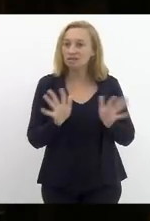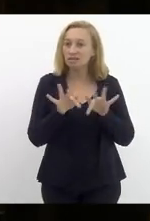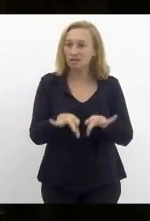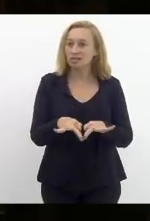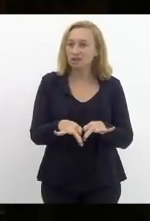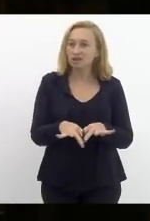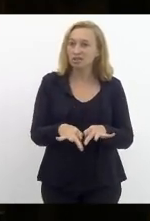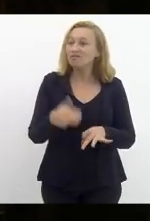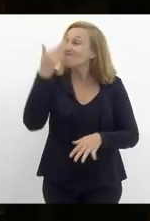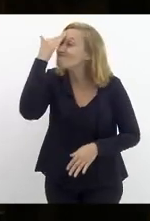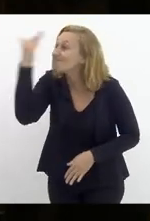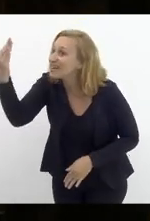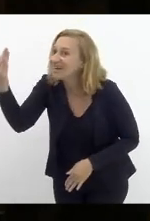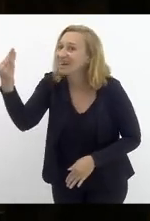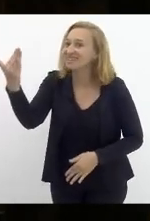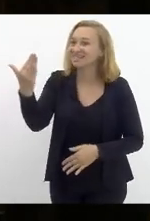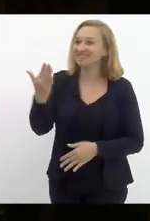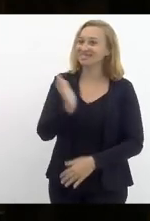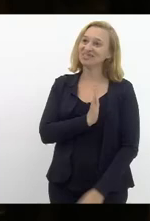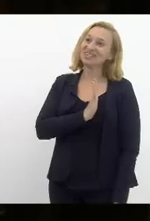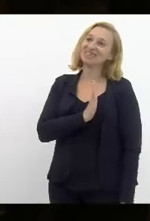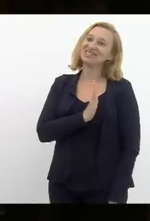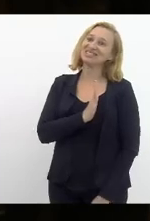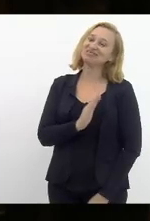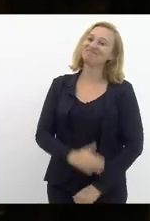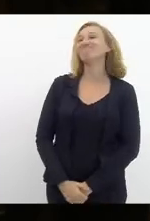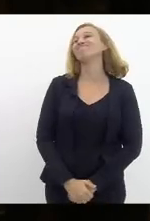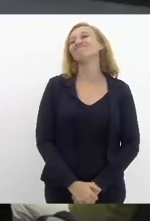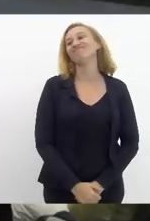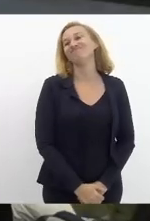finalizar, obrigada de coração. É isso.